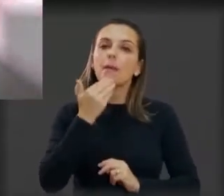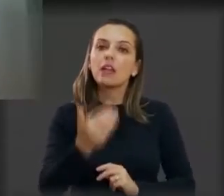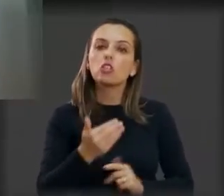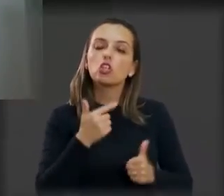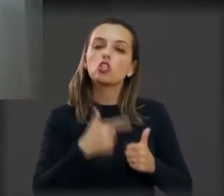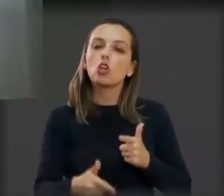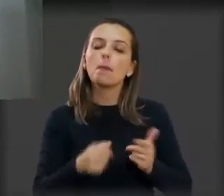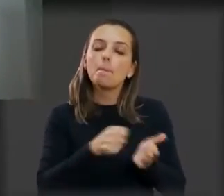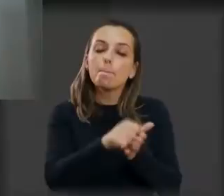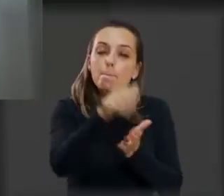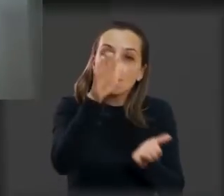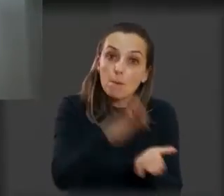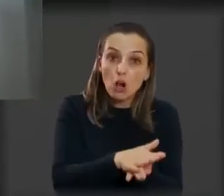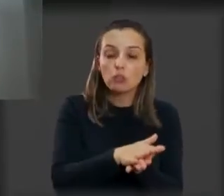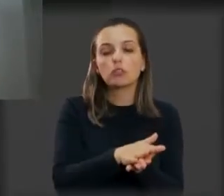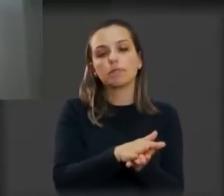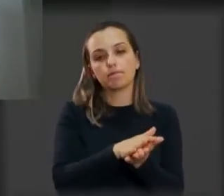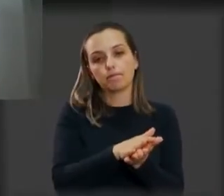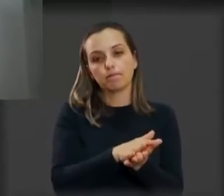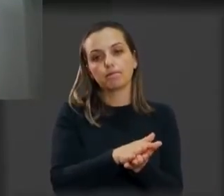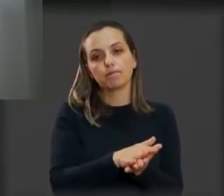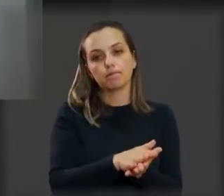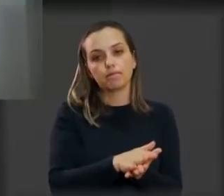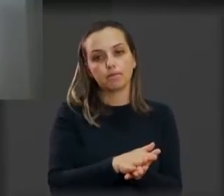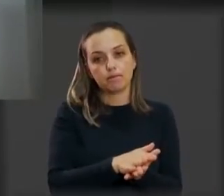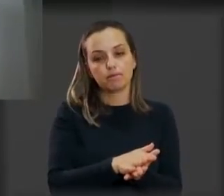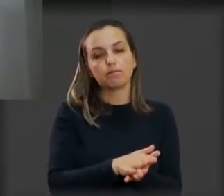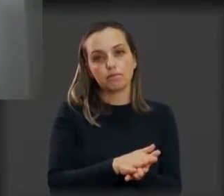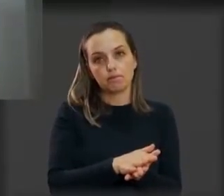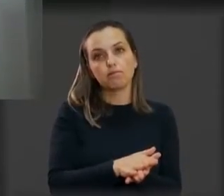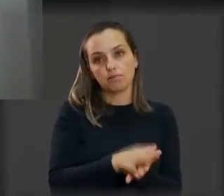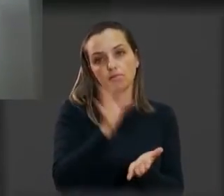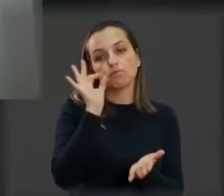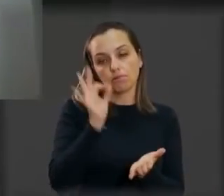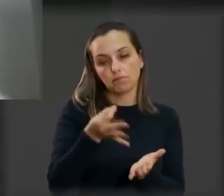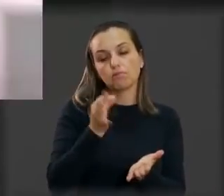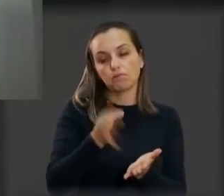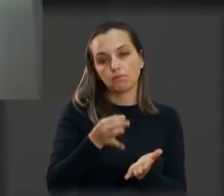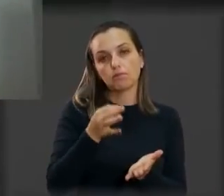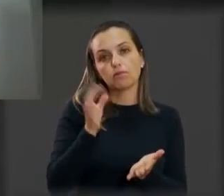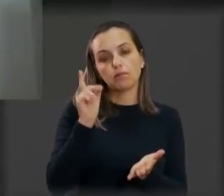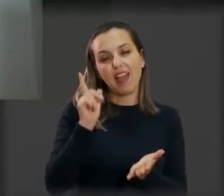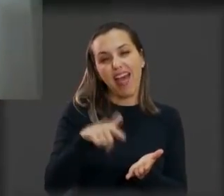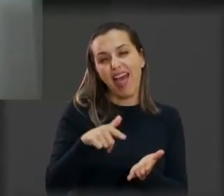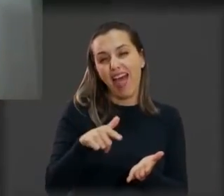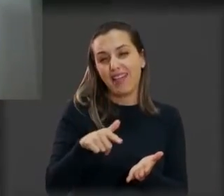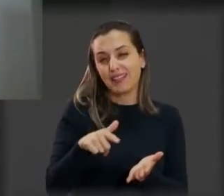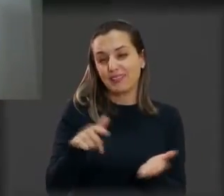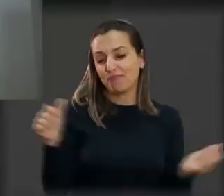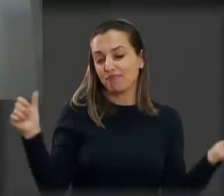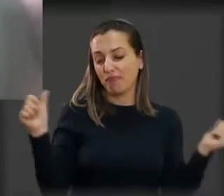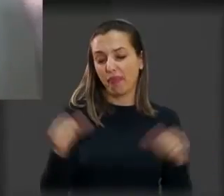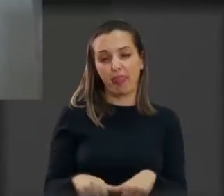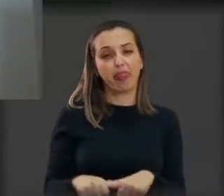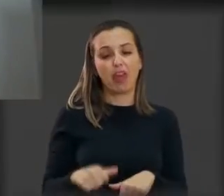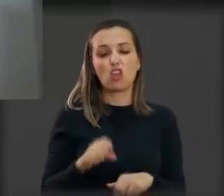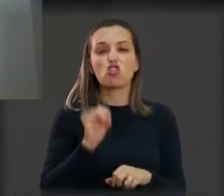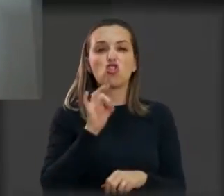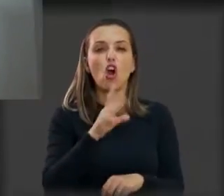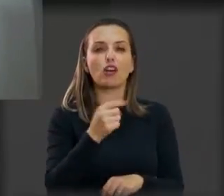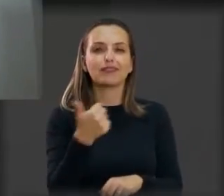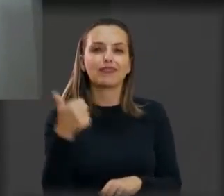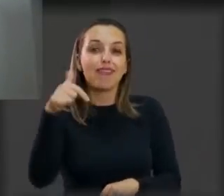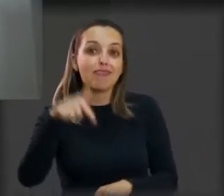as multas. E eu tive a informação que, com todo respeito, é patética, de que apenas